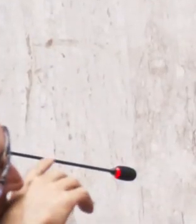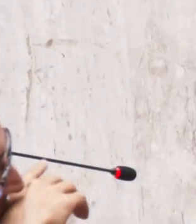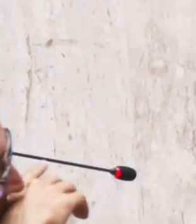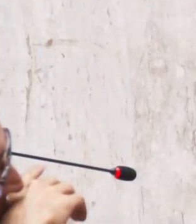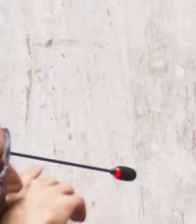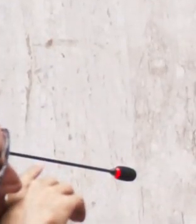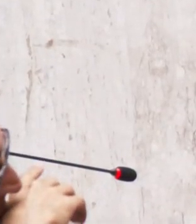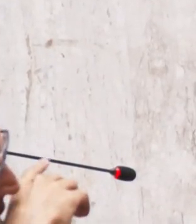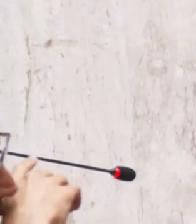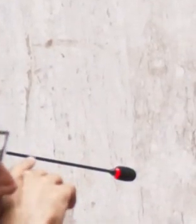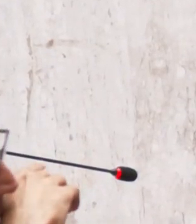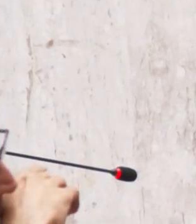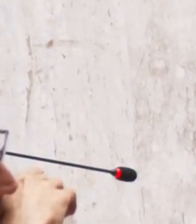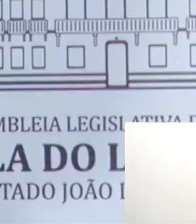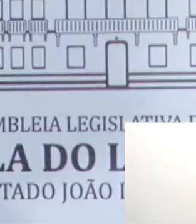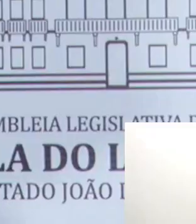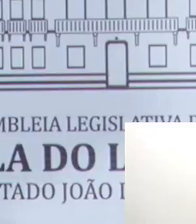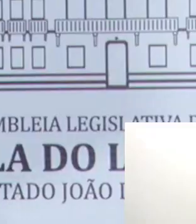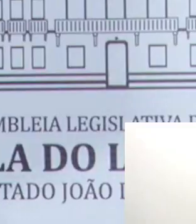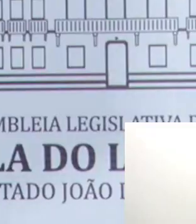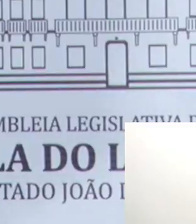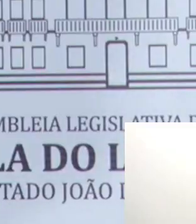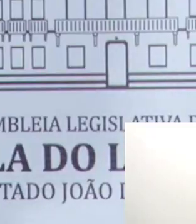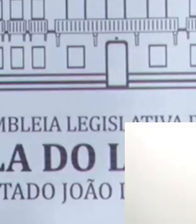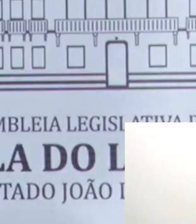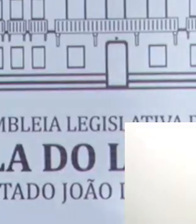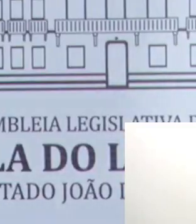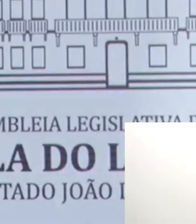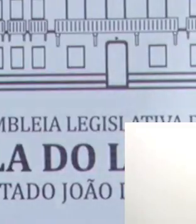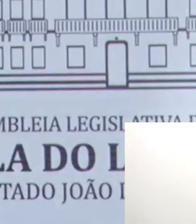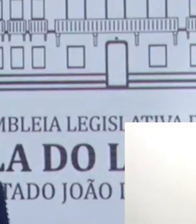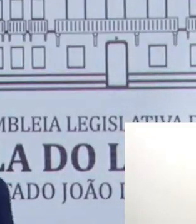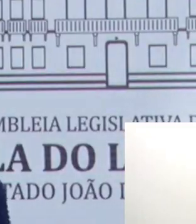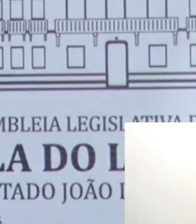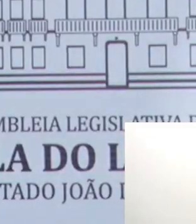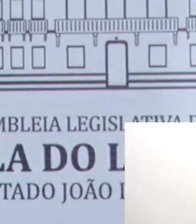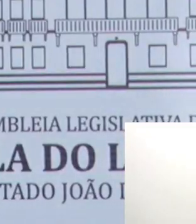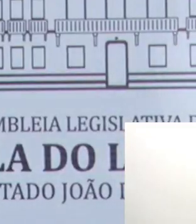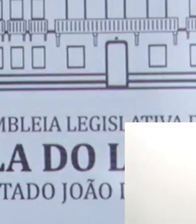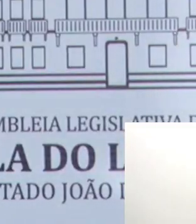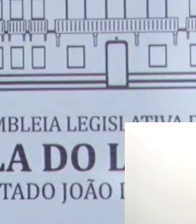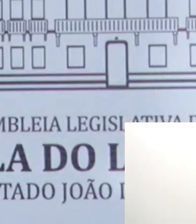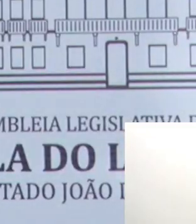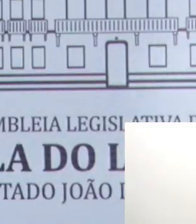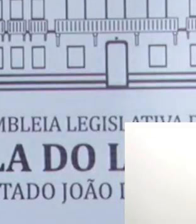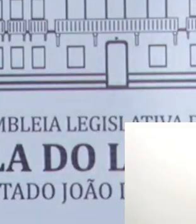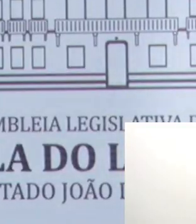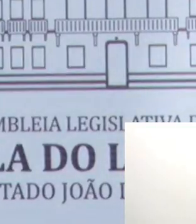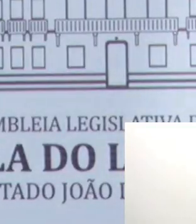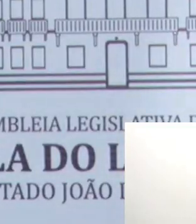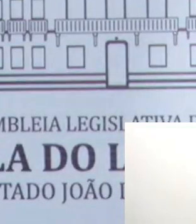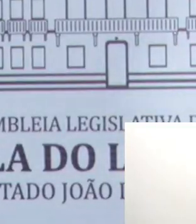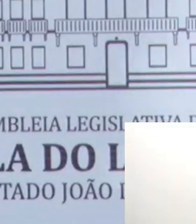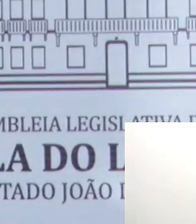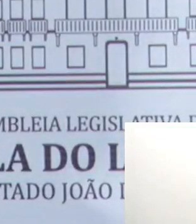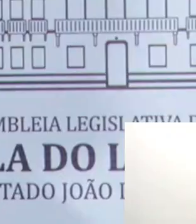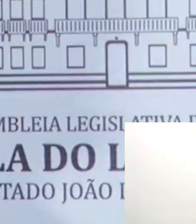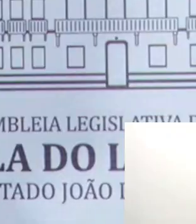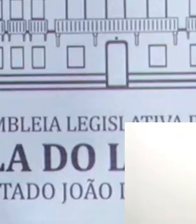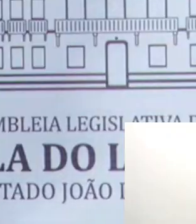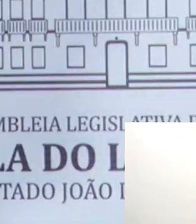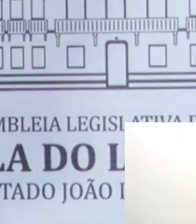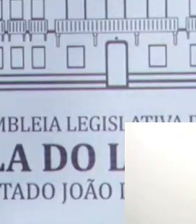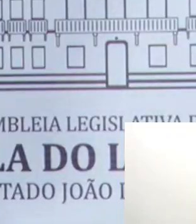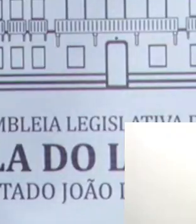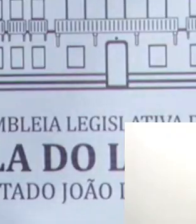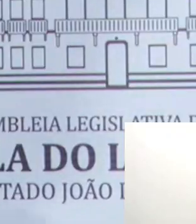explicou a necessidade da nova eleição. O que é que dizia o nosso regimento? Que a eleição para o segundo biênio ela tem que acontecer até que se encerre o